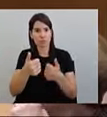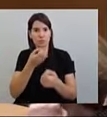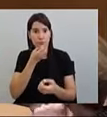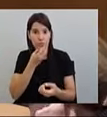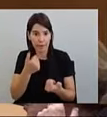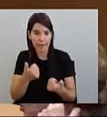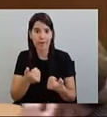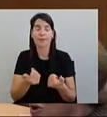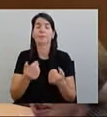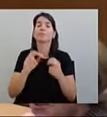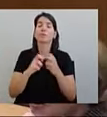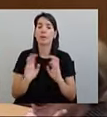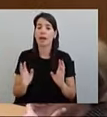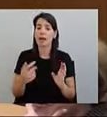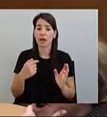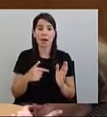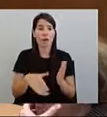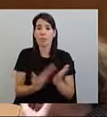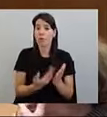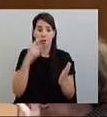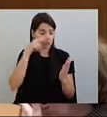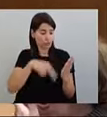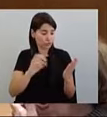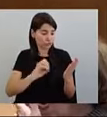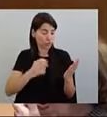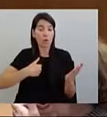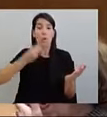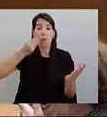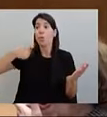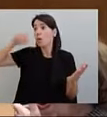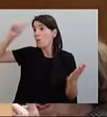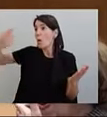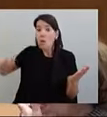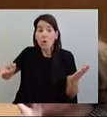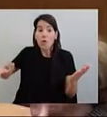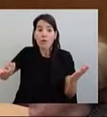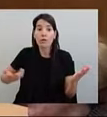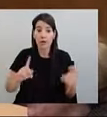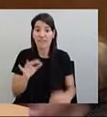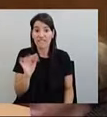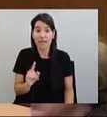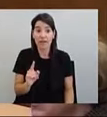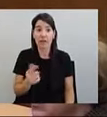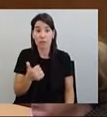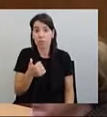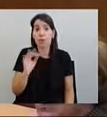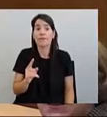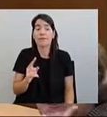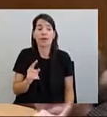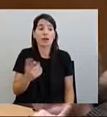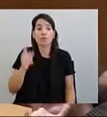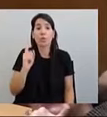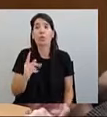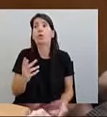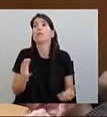E ainda bem, a questão é que nós não vemos lá isso na proposta e não adivinhamos. Voltamos à questão da fé. Não é uma questão de boa fé nem de má fé, é uma questão de fé.